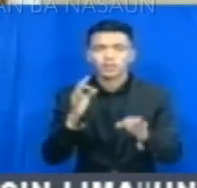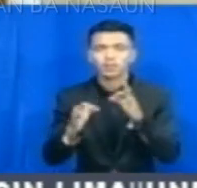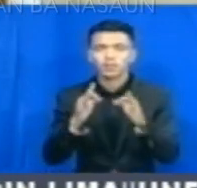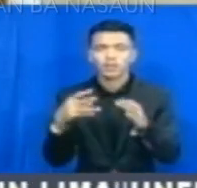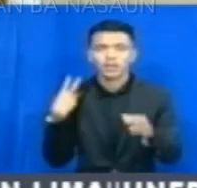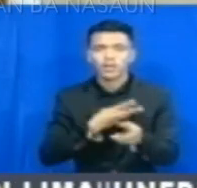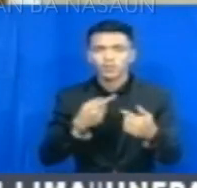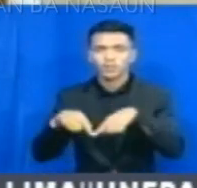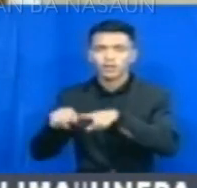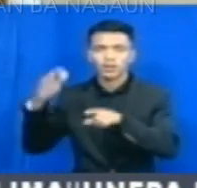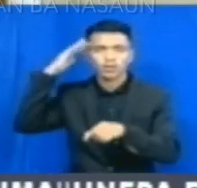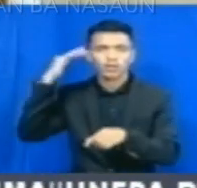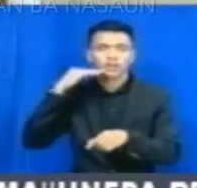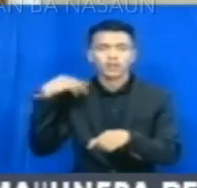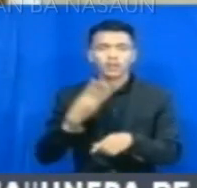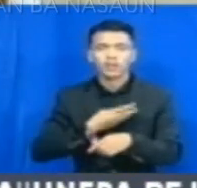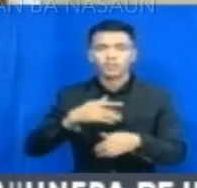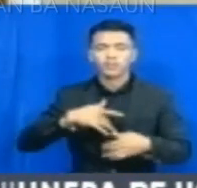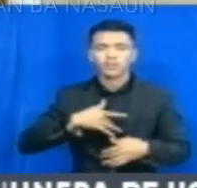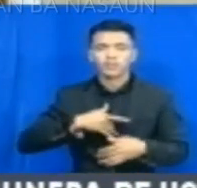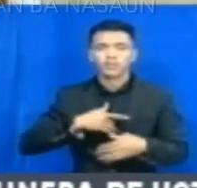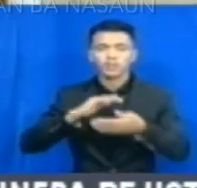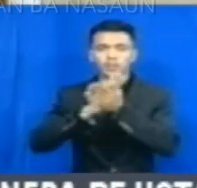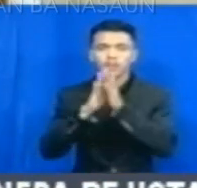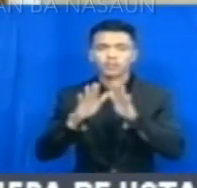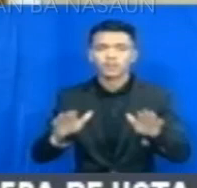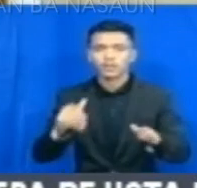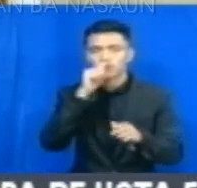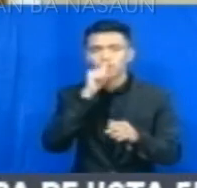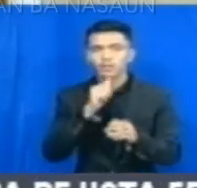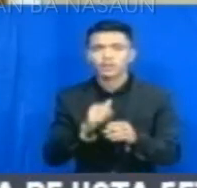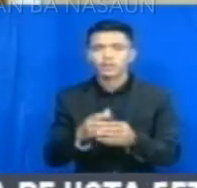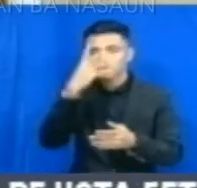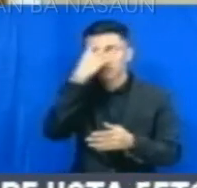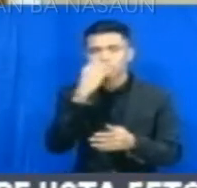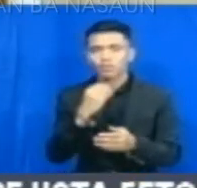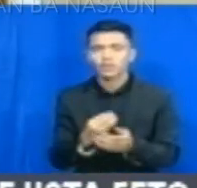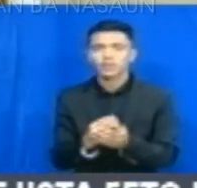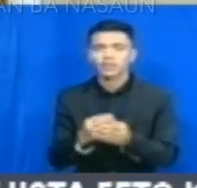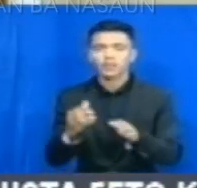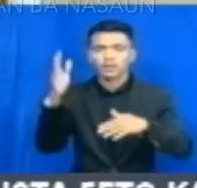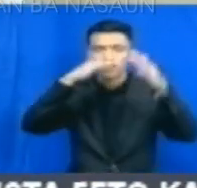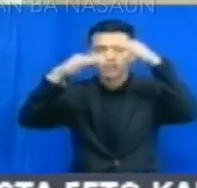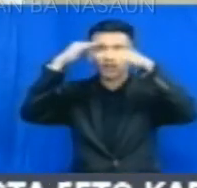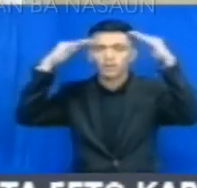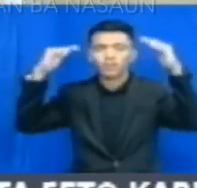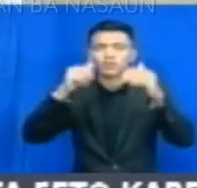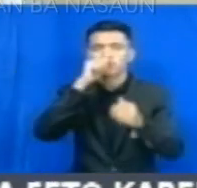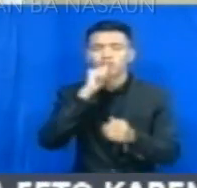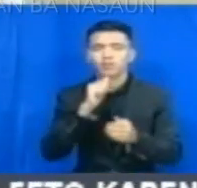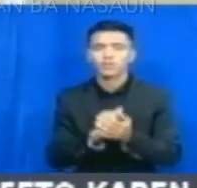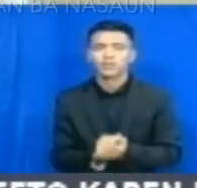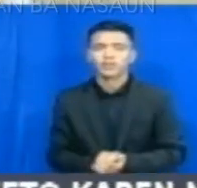ba Koreamos, a Misente Akmatek, no Sira descansa e ela lehamos, sei contente e onhira hare facto sirine.